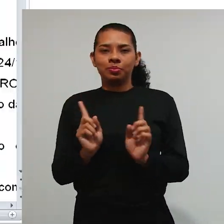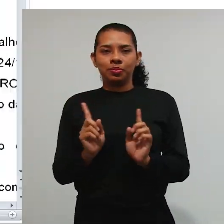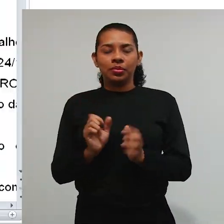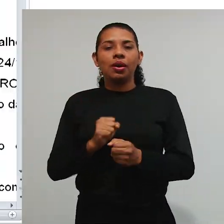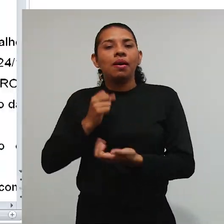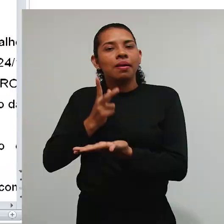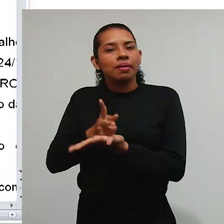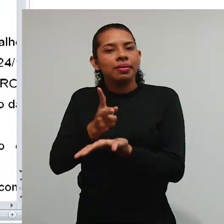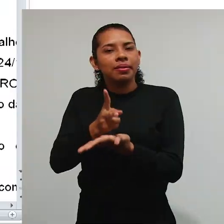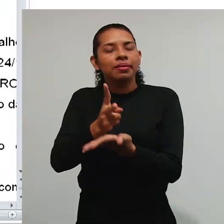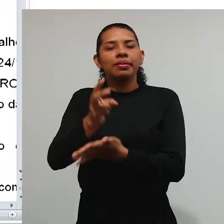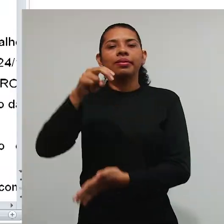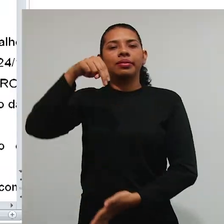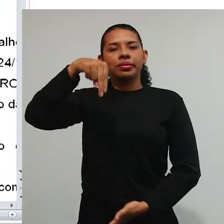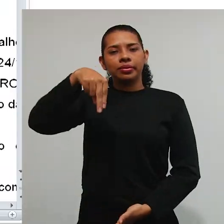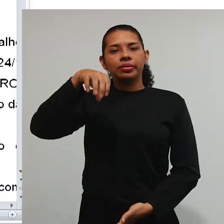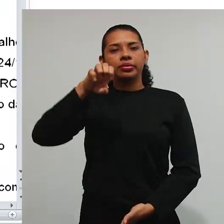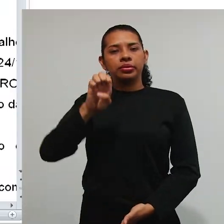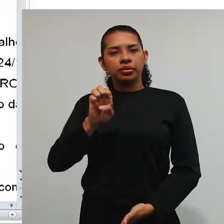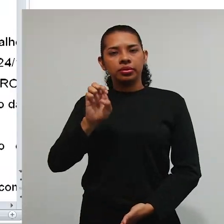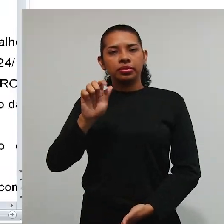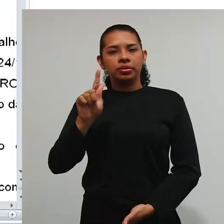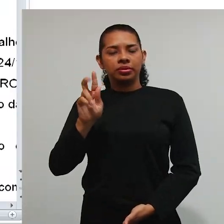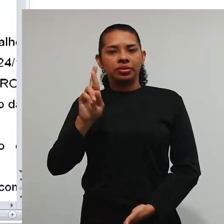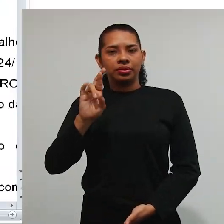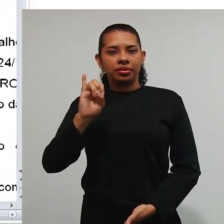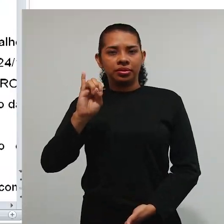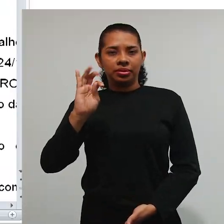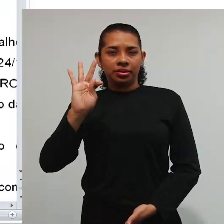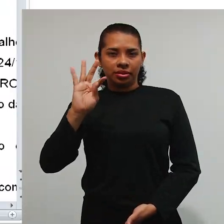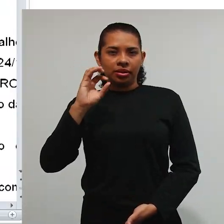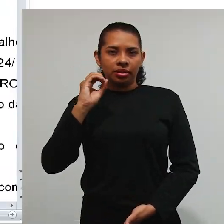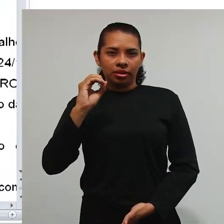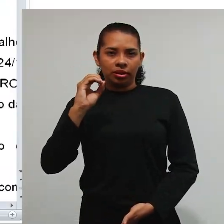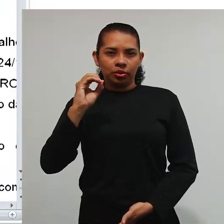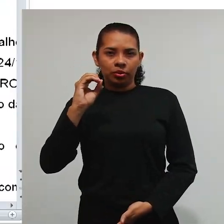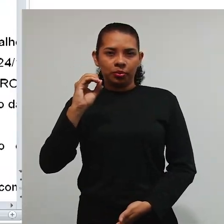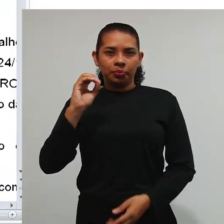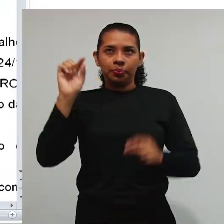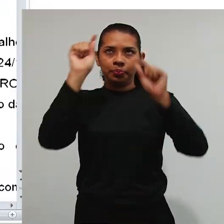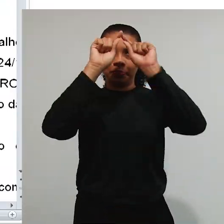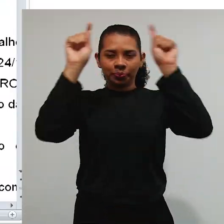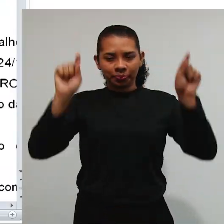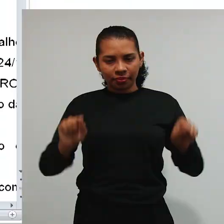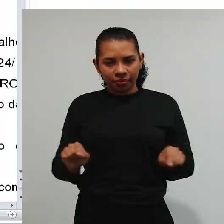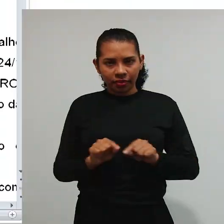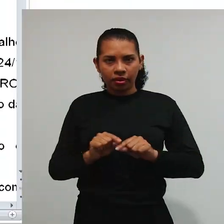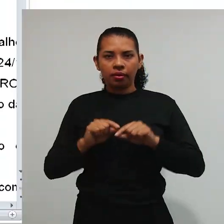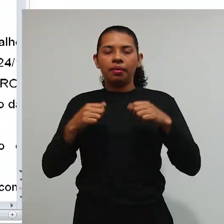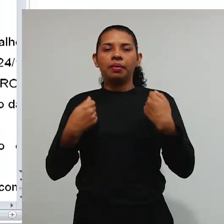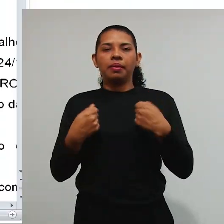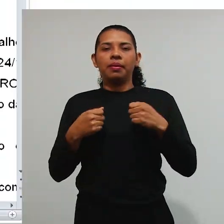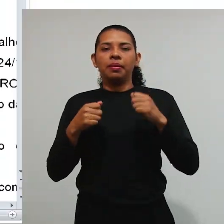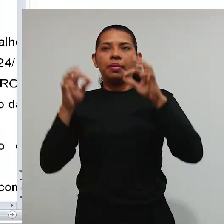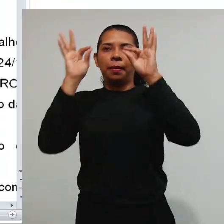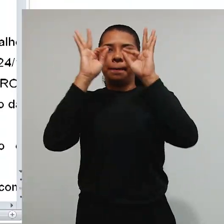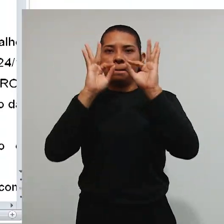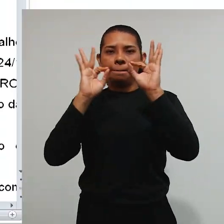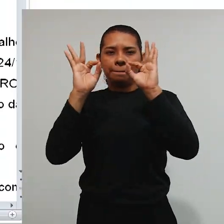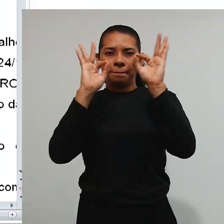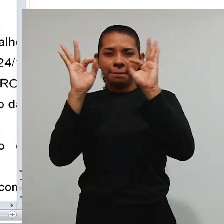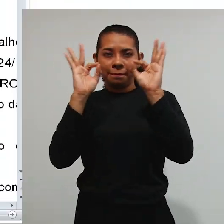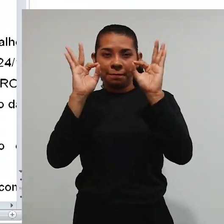é negrito. Negrito. E o alinhamento, né, a gente chama que o alinhamento, ele é